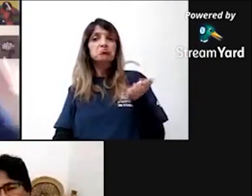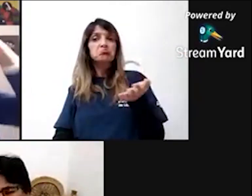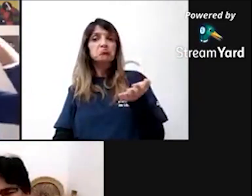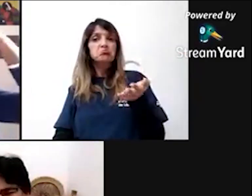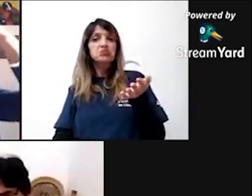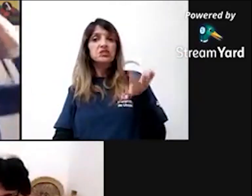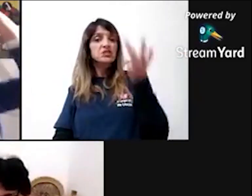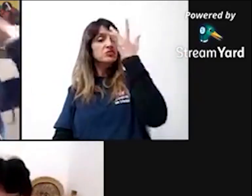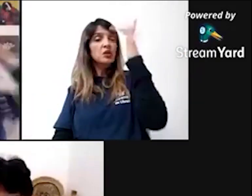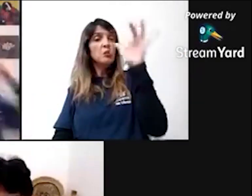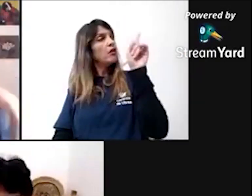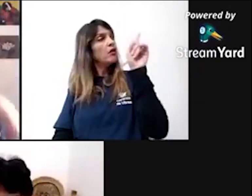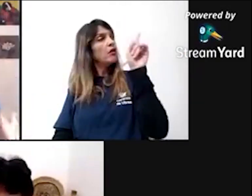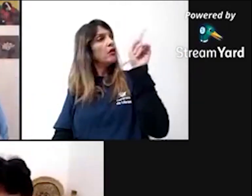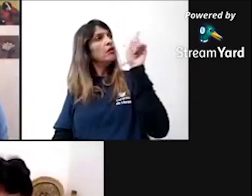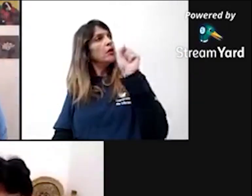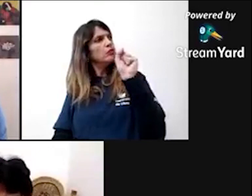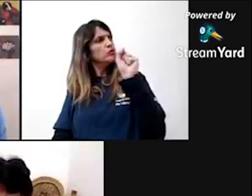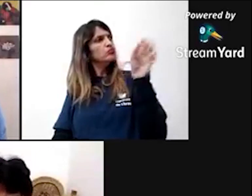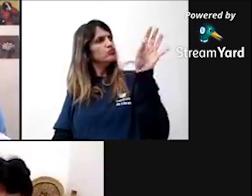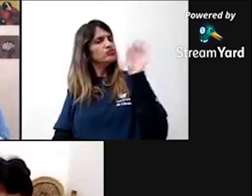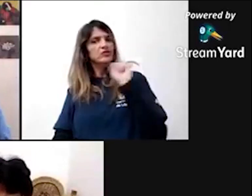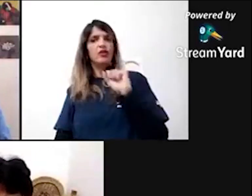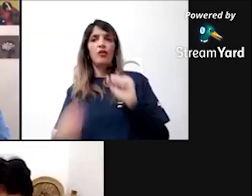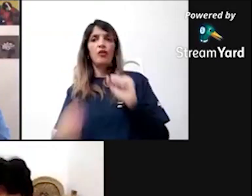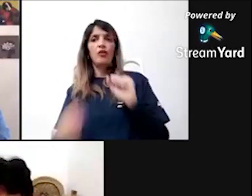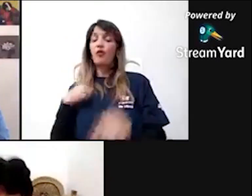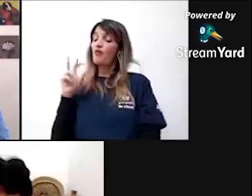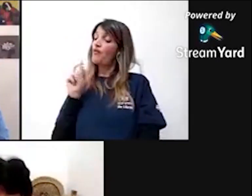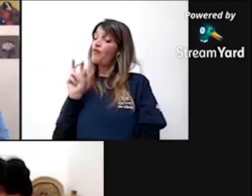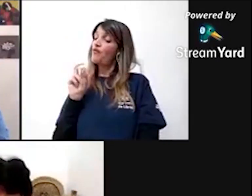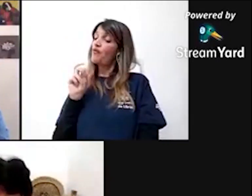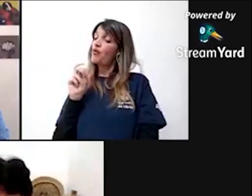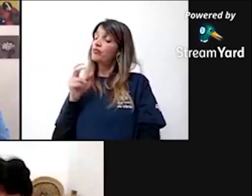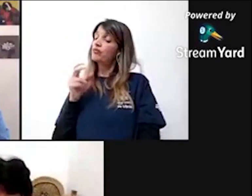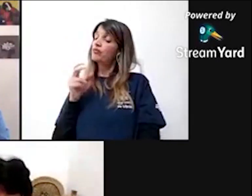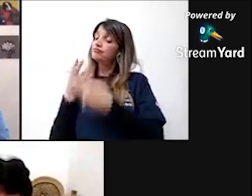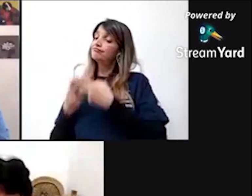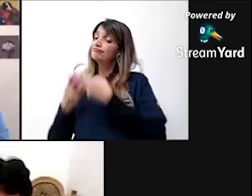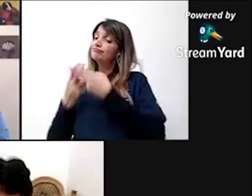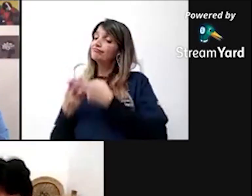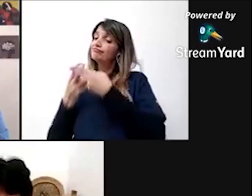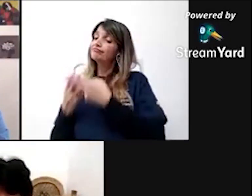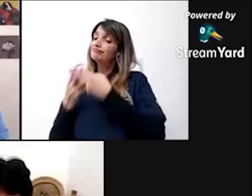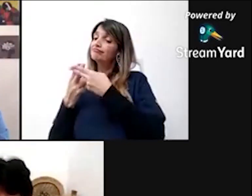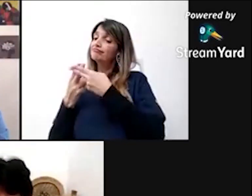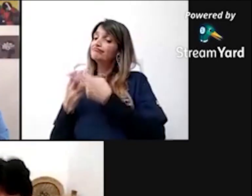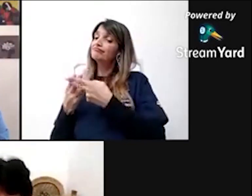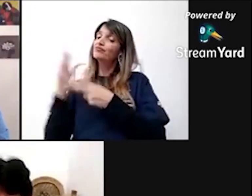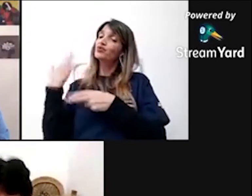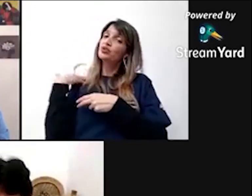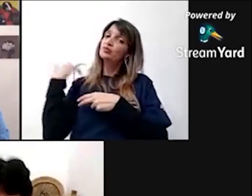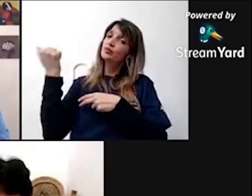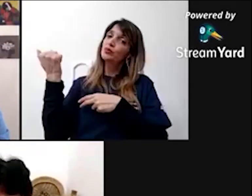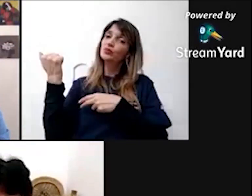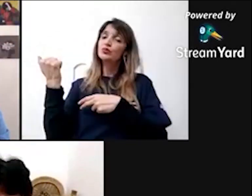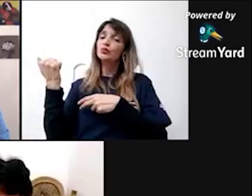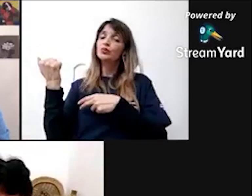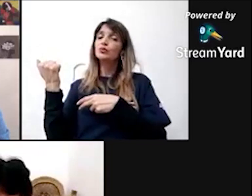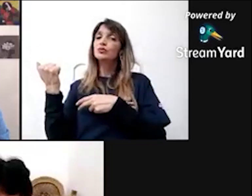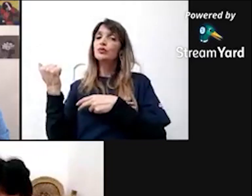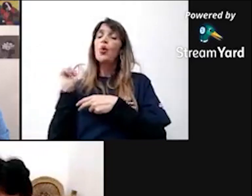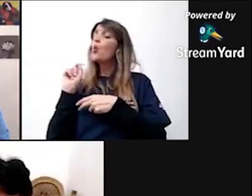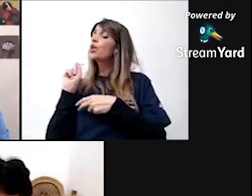ouvido. Meu avô pacientemente me chamou a um canto e disse, meu neto, o que, que o rio contou para